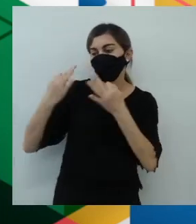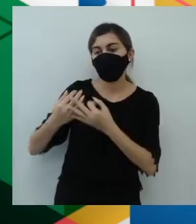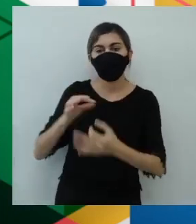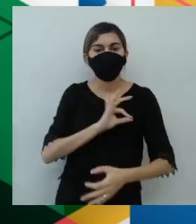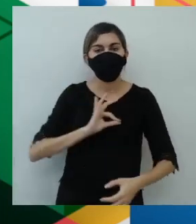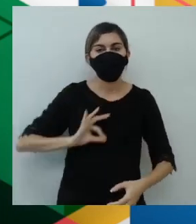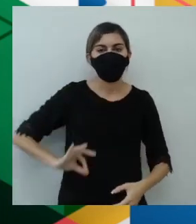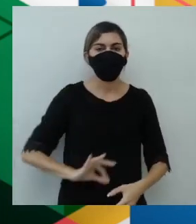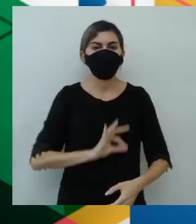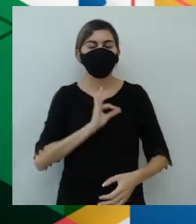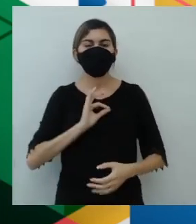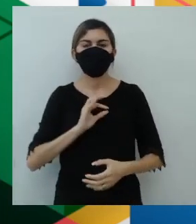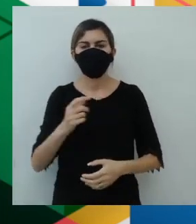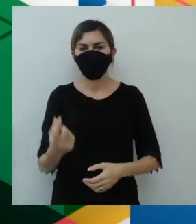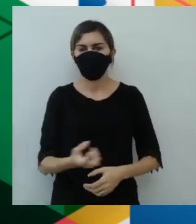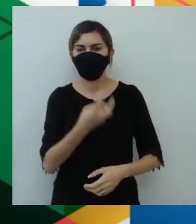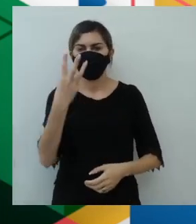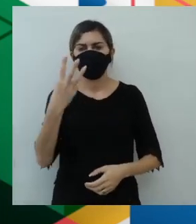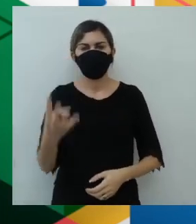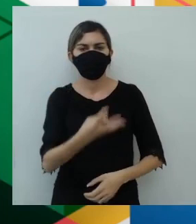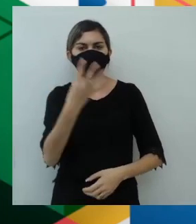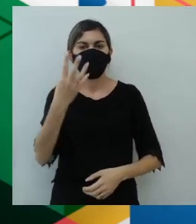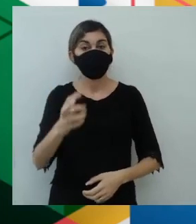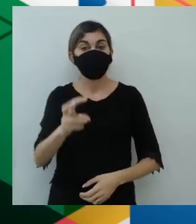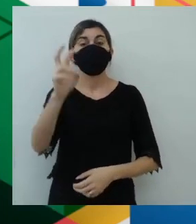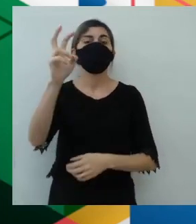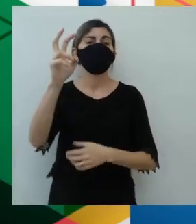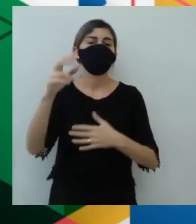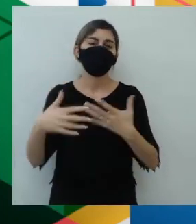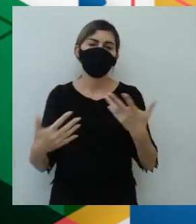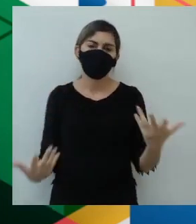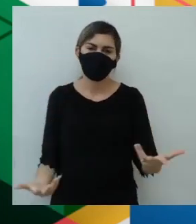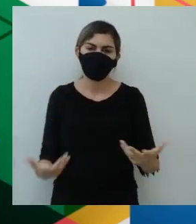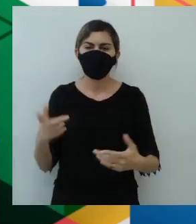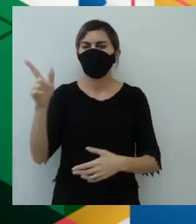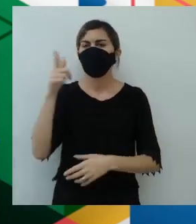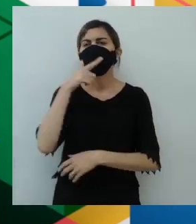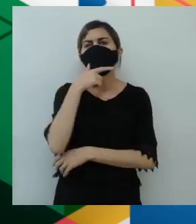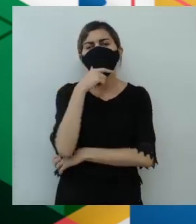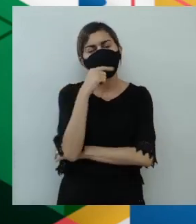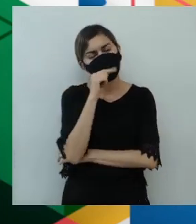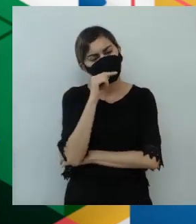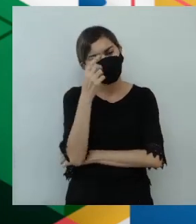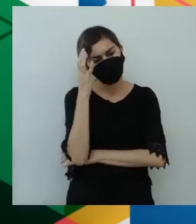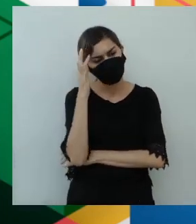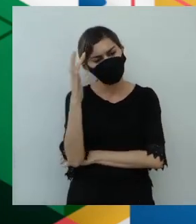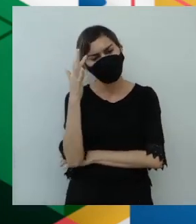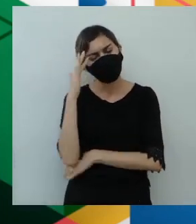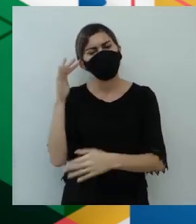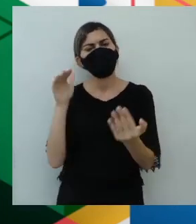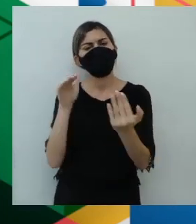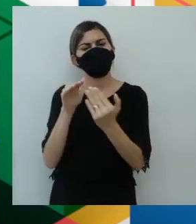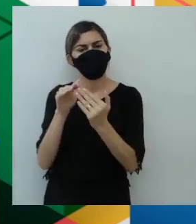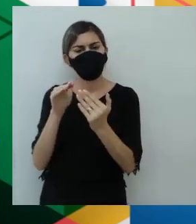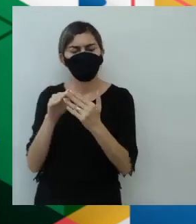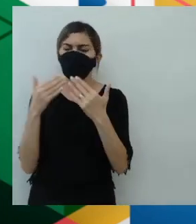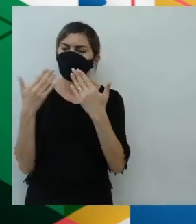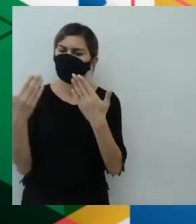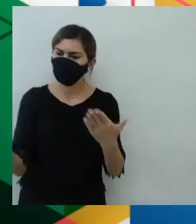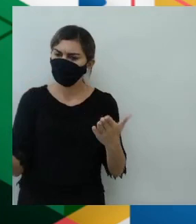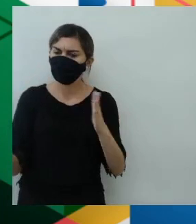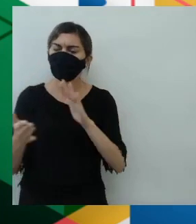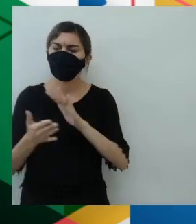3, 4, 5? O marreco refletiu e concordou. É